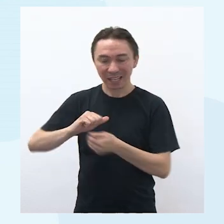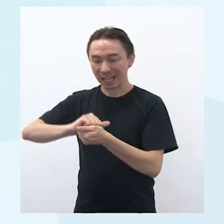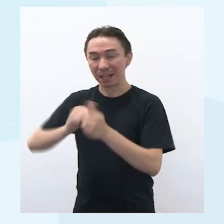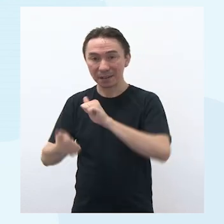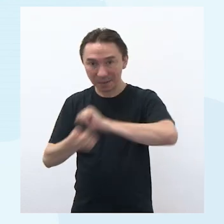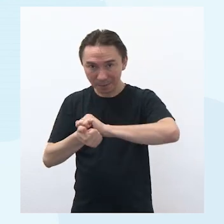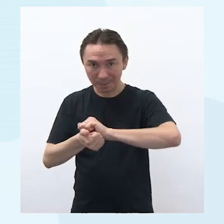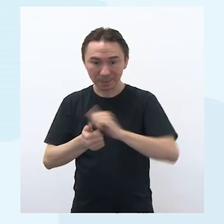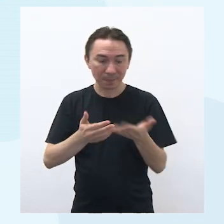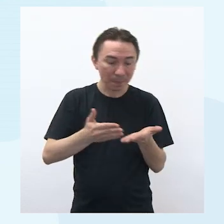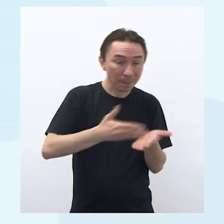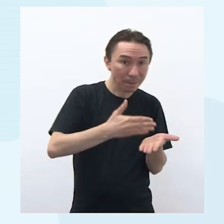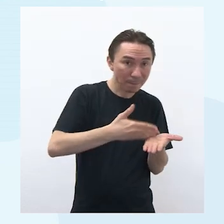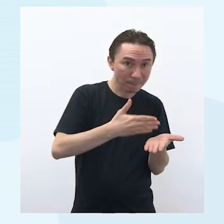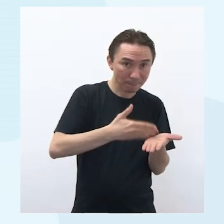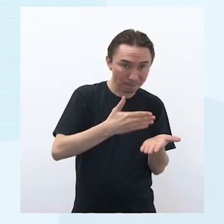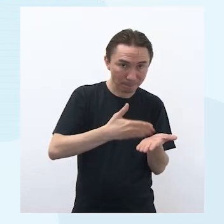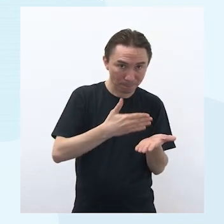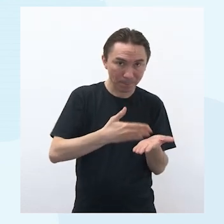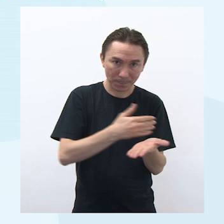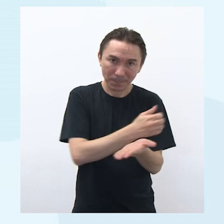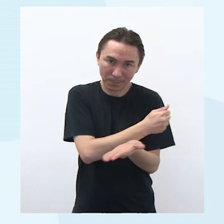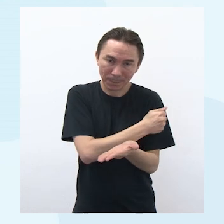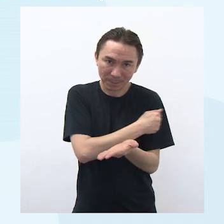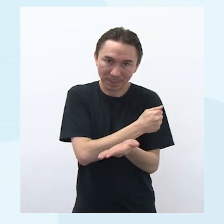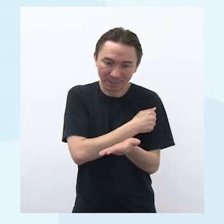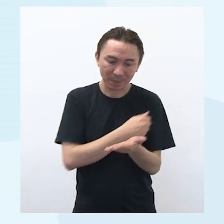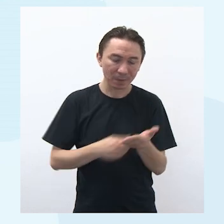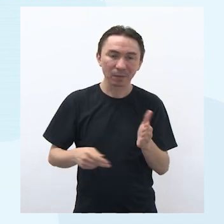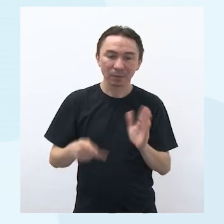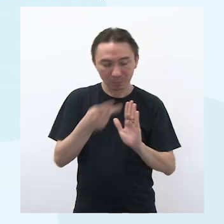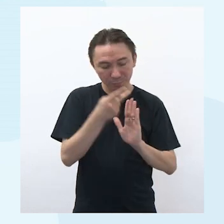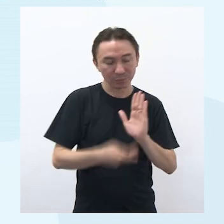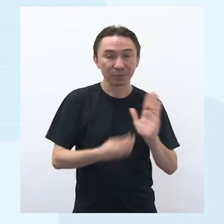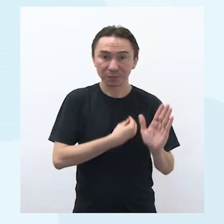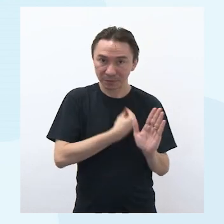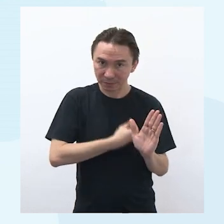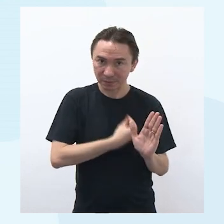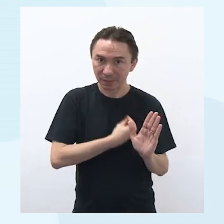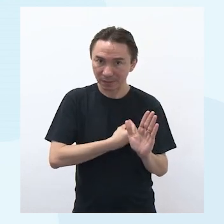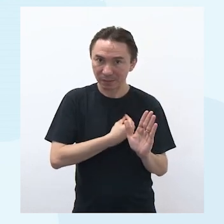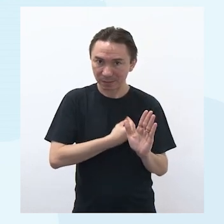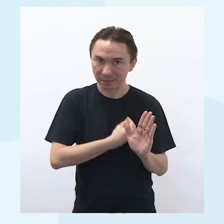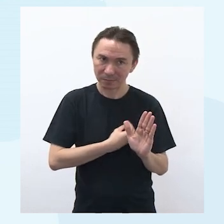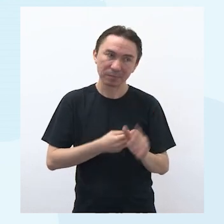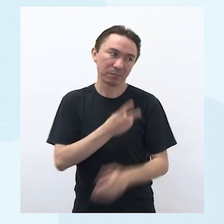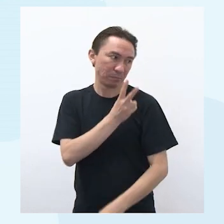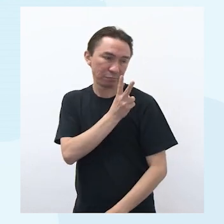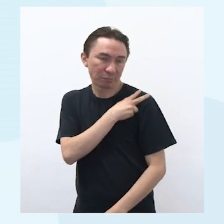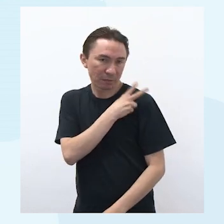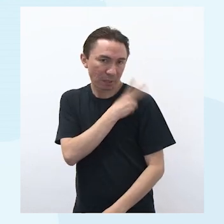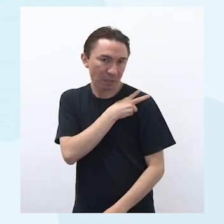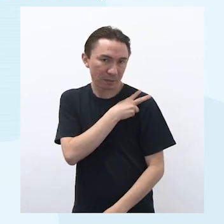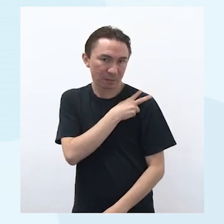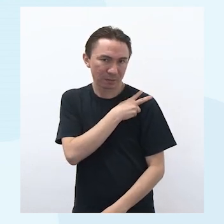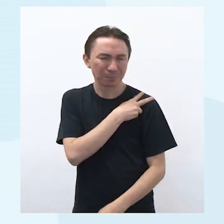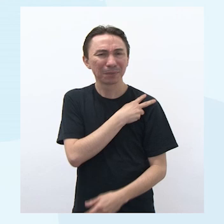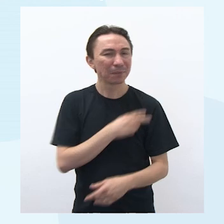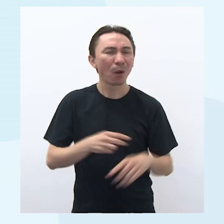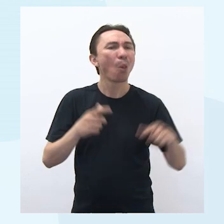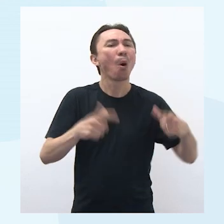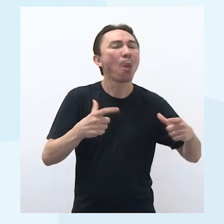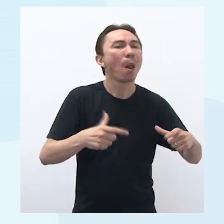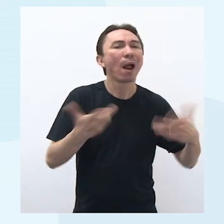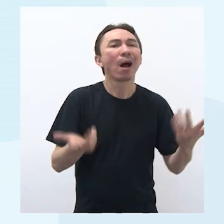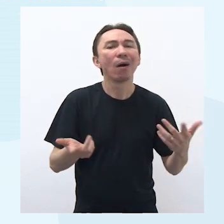segunda série, do caderno de projeto de vida, da segunda série do ensino médio. Então, assim, o pessoal sempre pergunta, onde é que está esse material?